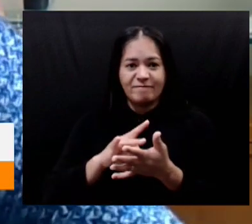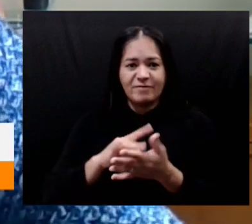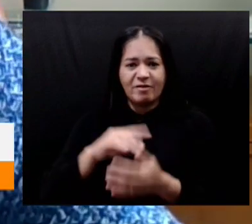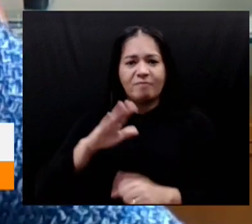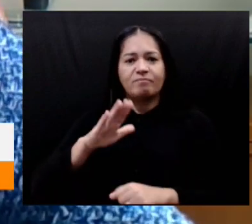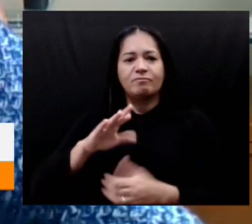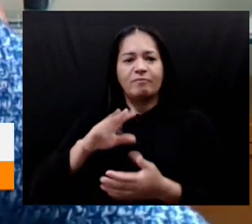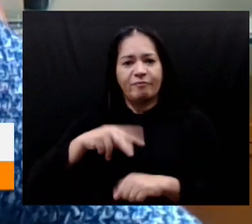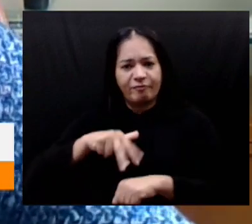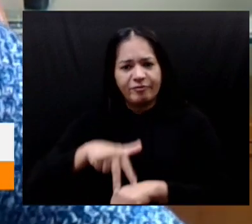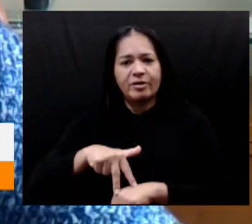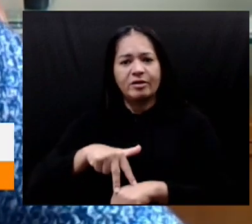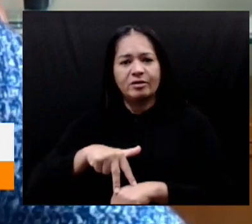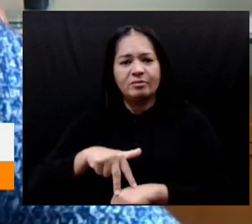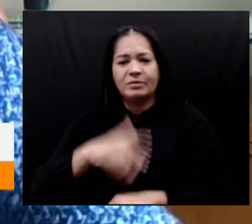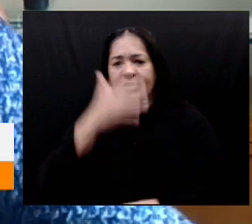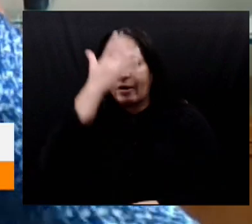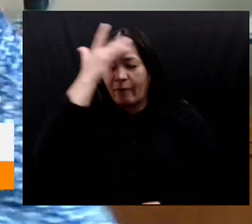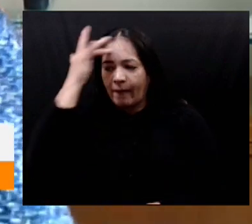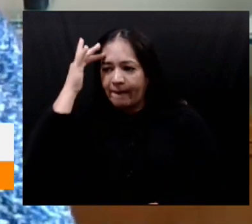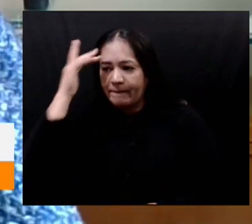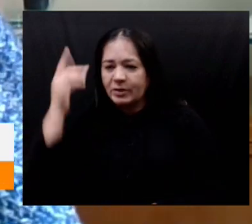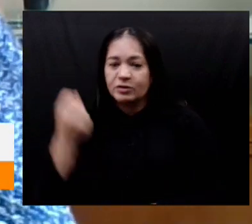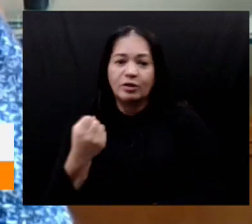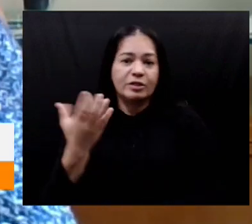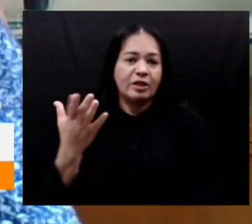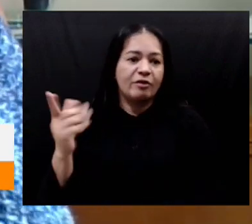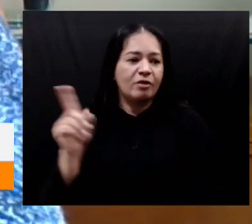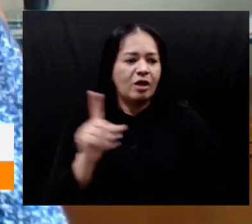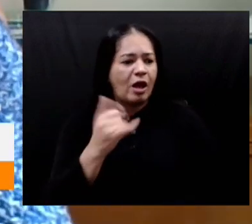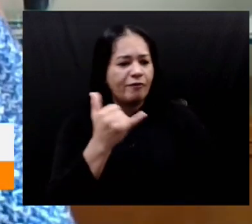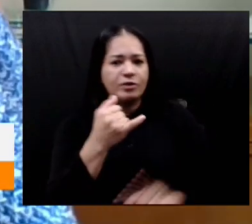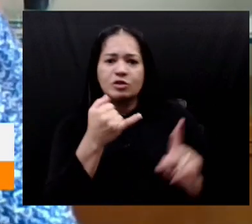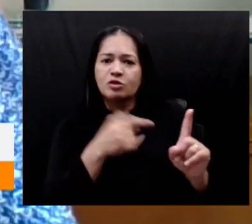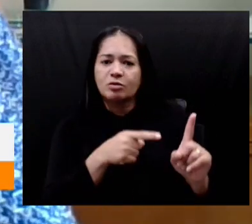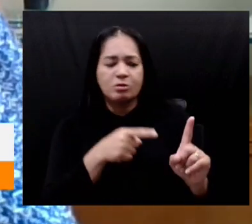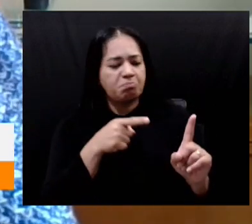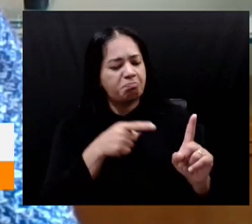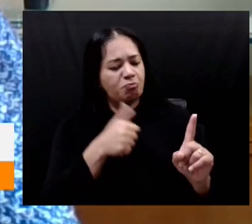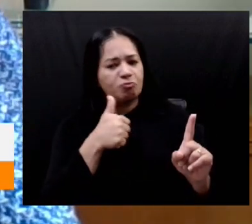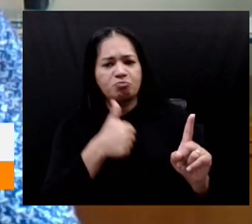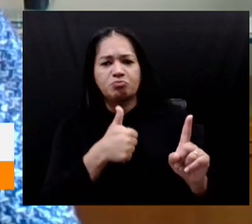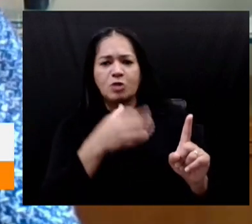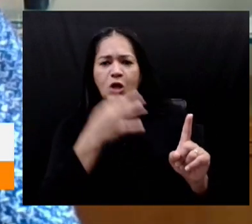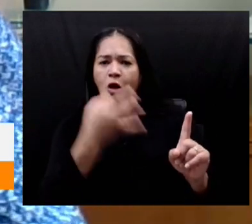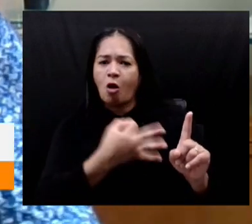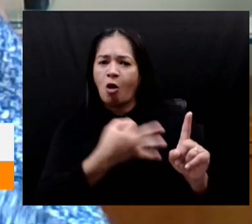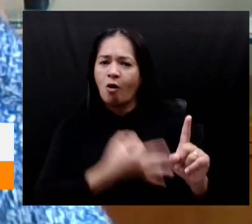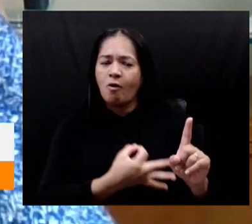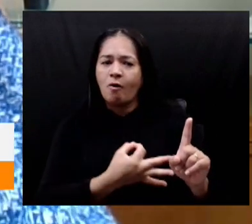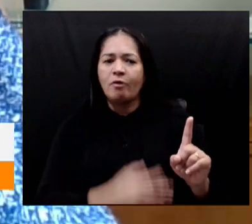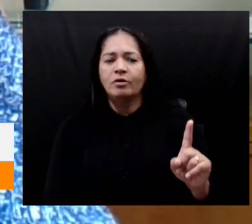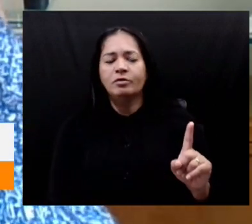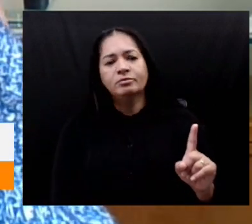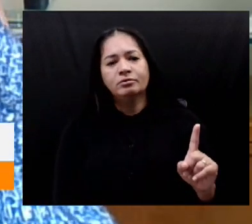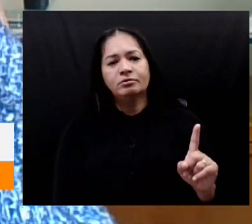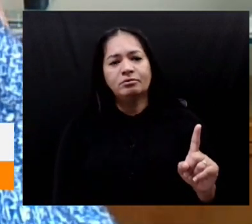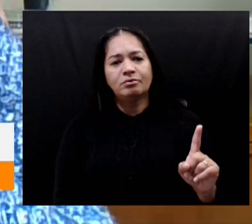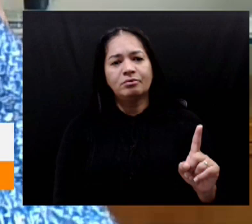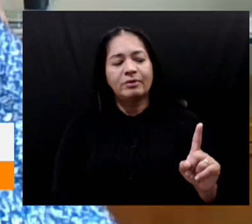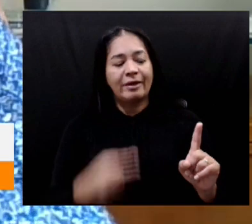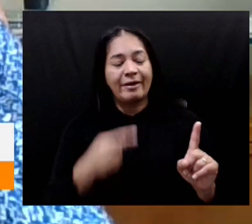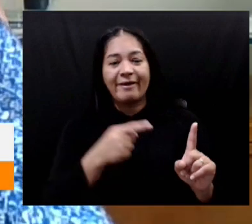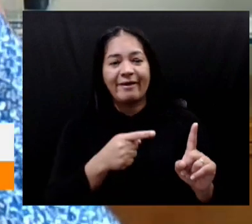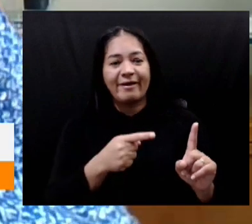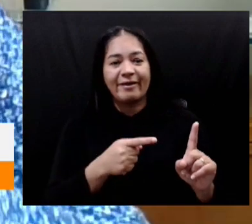uma pessoa que está fora diz que para ela o que ela recebeu é suficiente, a Marina tem um outro